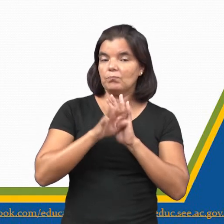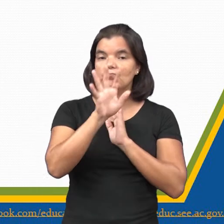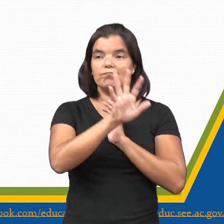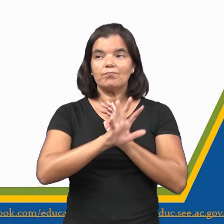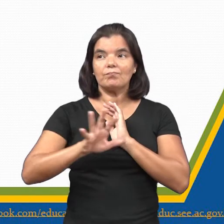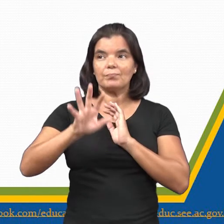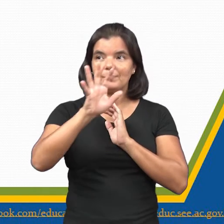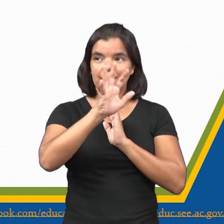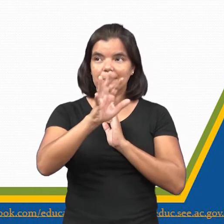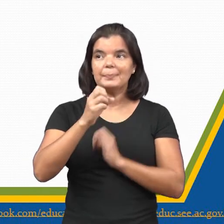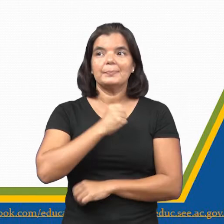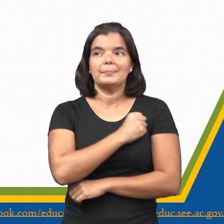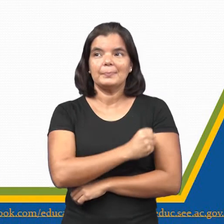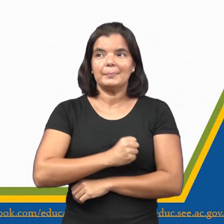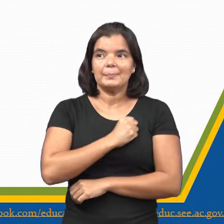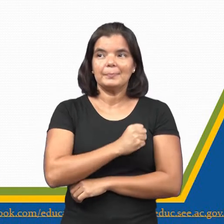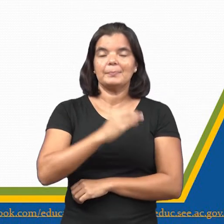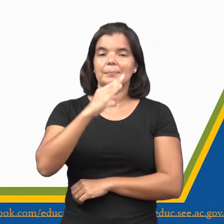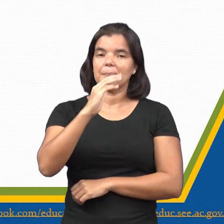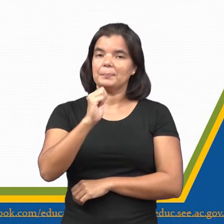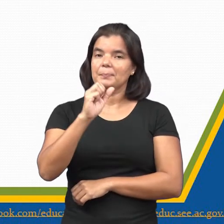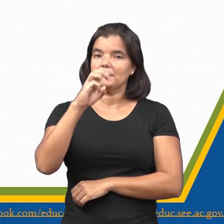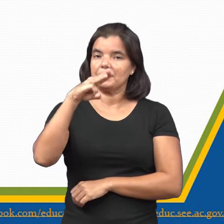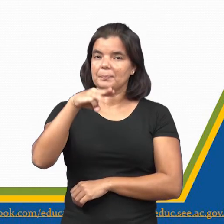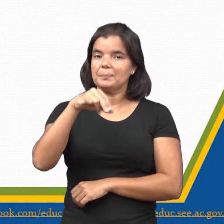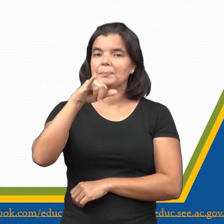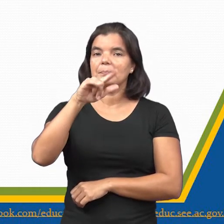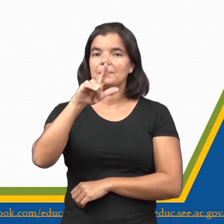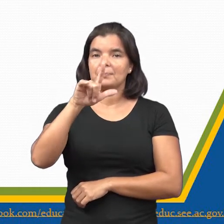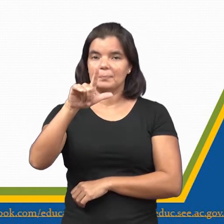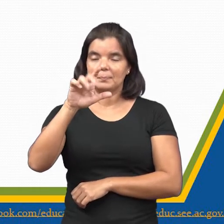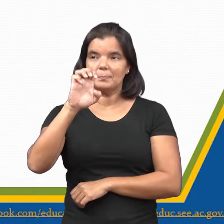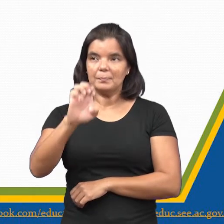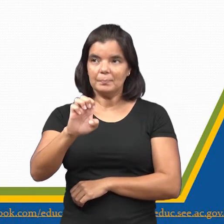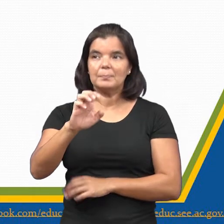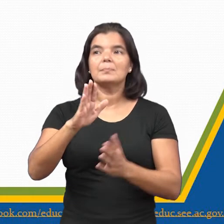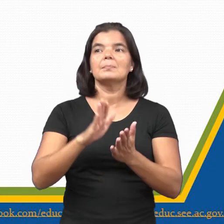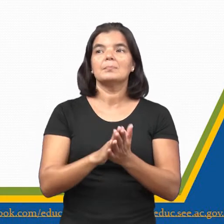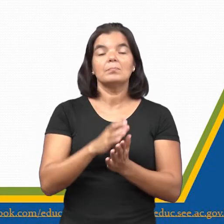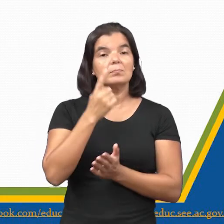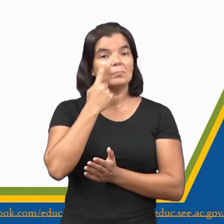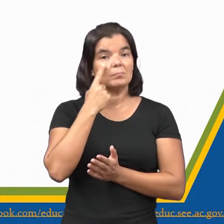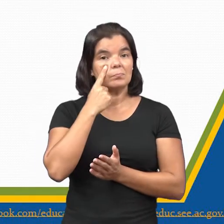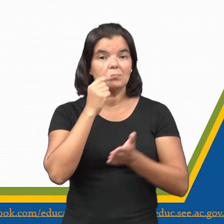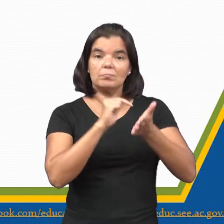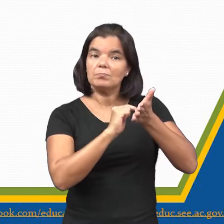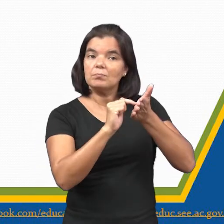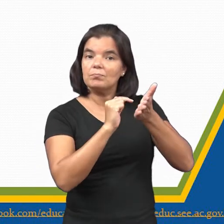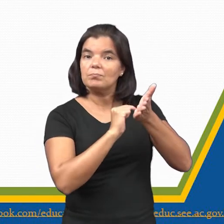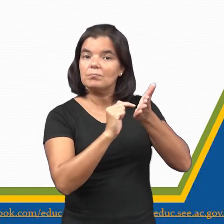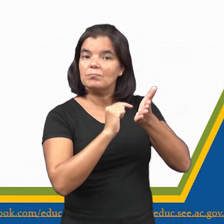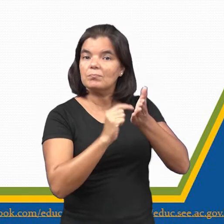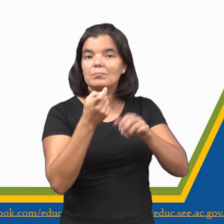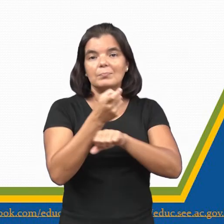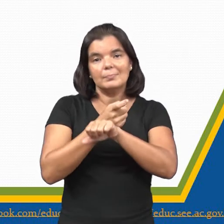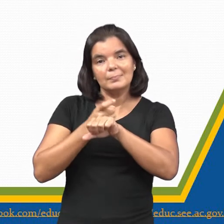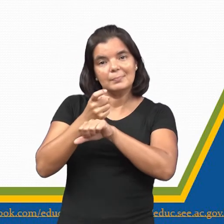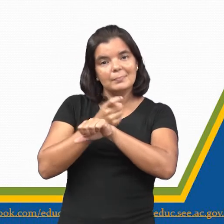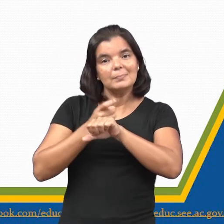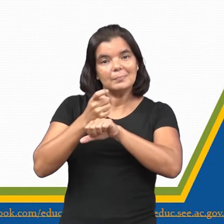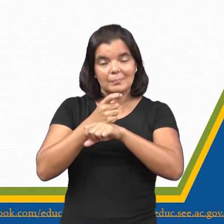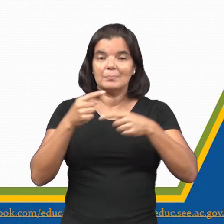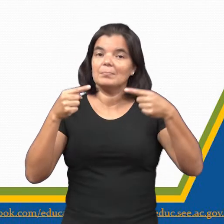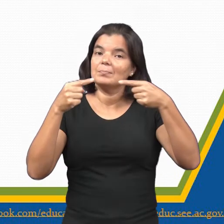Tempo, Marcas da Saudade, de Camille Mezzani Generoso, que você vai destacar os adjetivos para